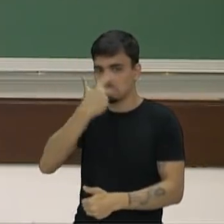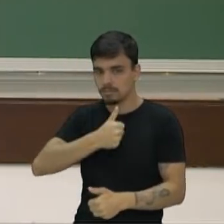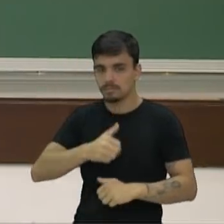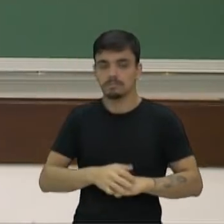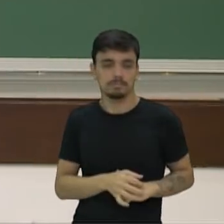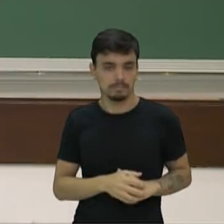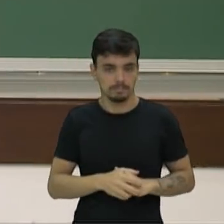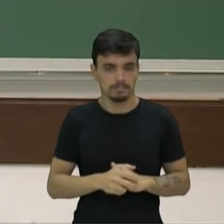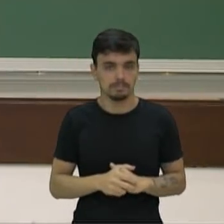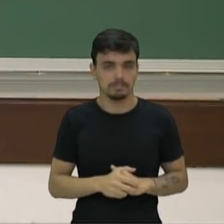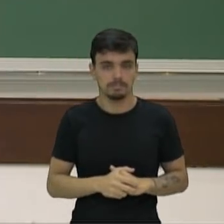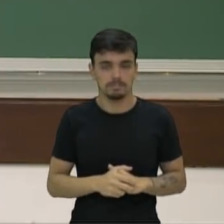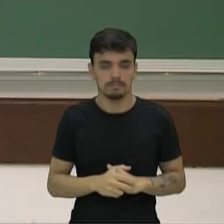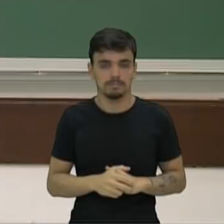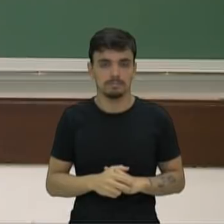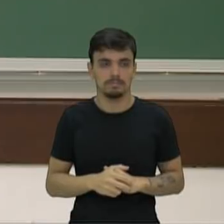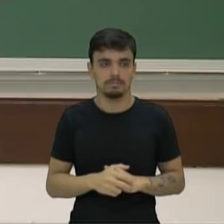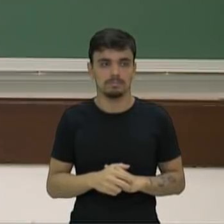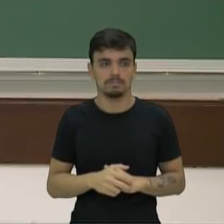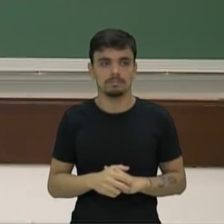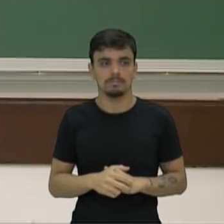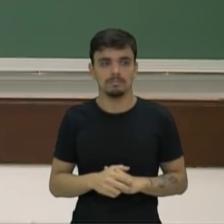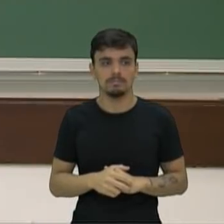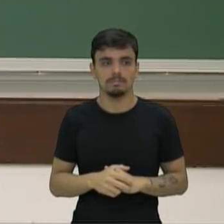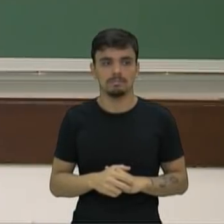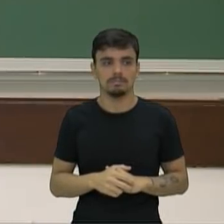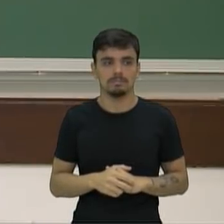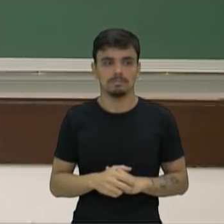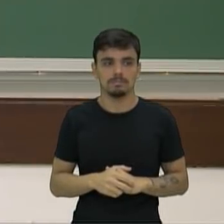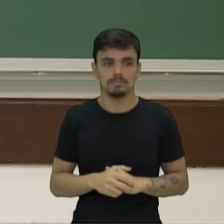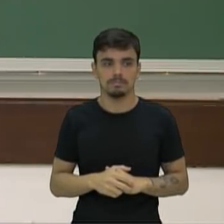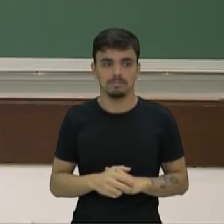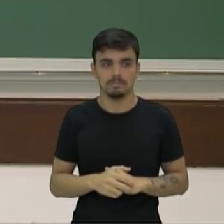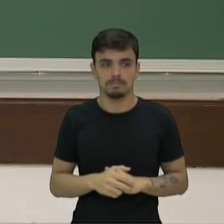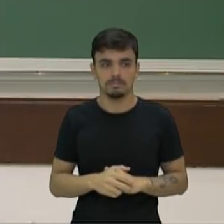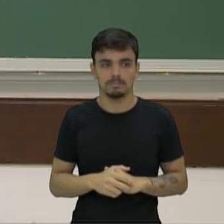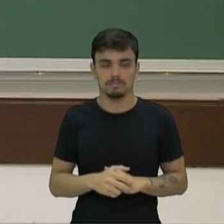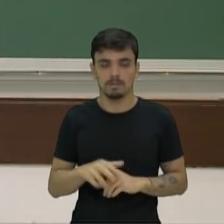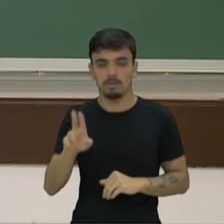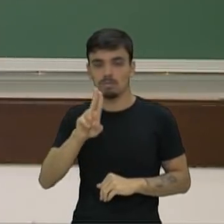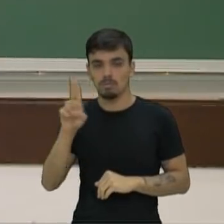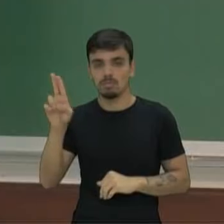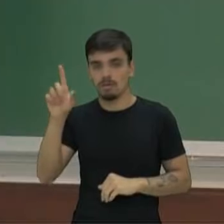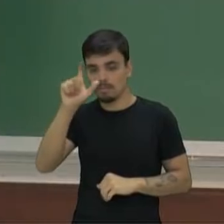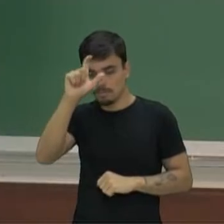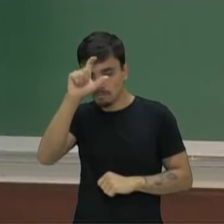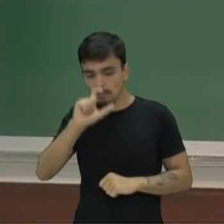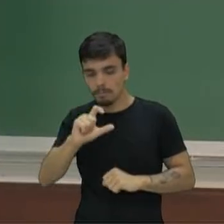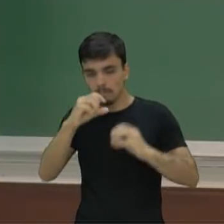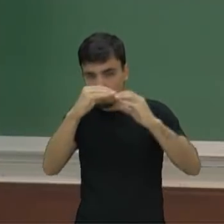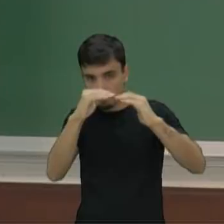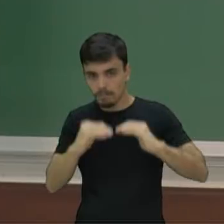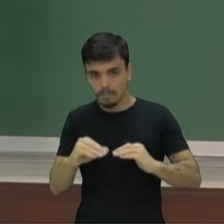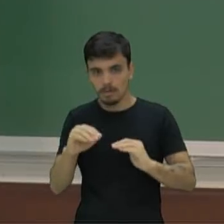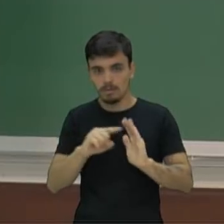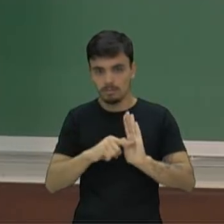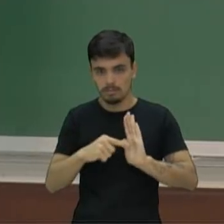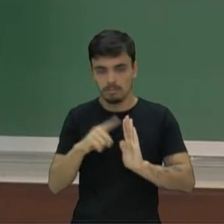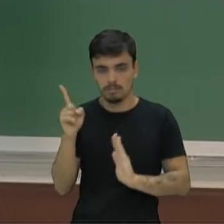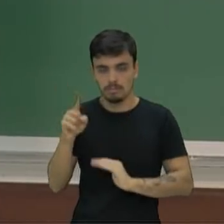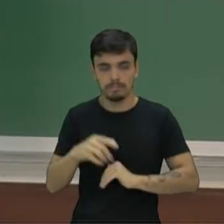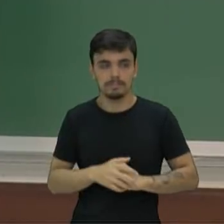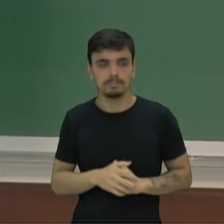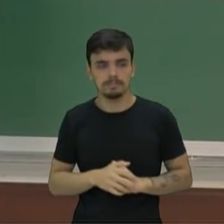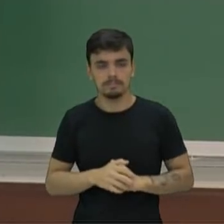culto à beleza mesmo para eles. Aqui é o Doríforo de Policleto, o nome dessa estátua. É uma cópia romana do século I